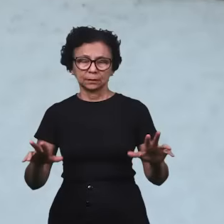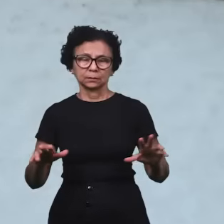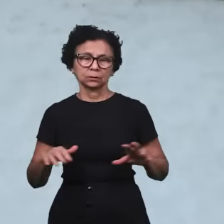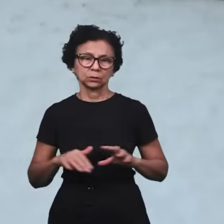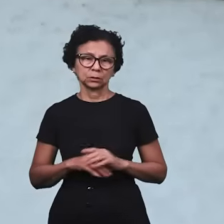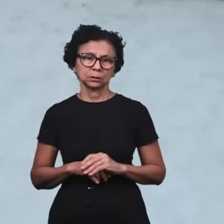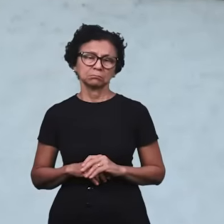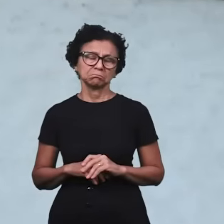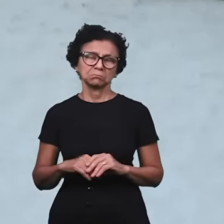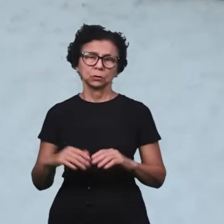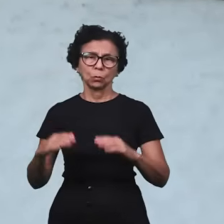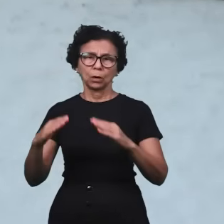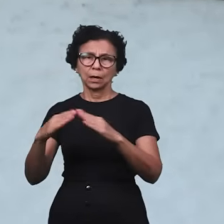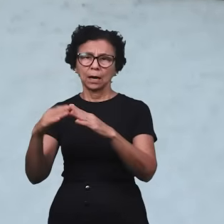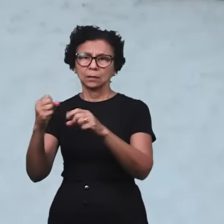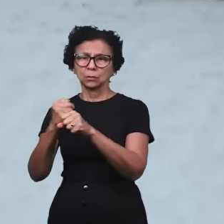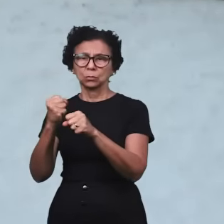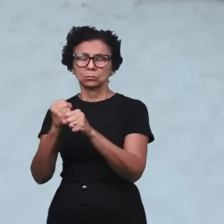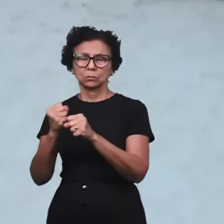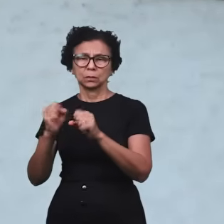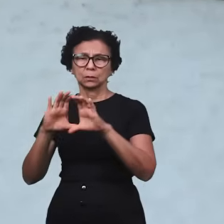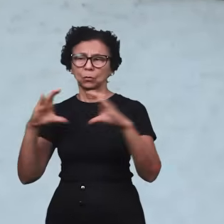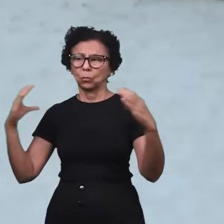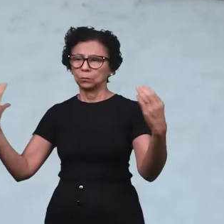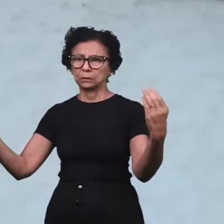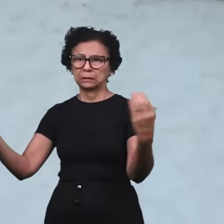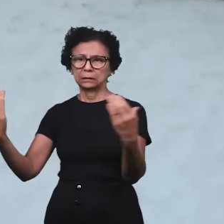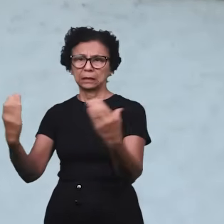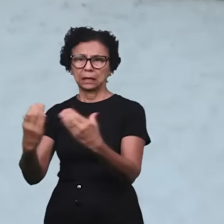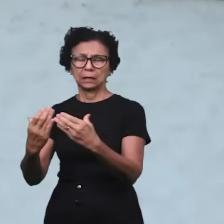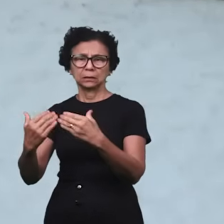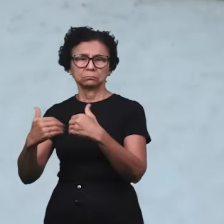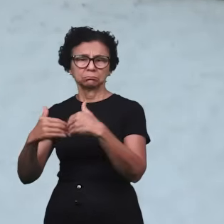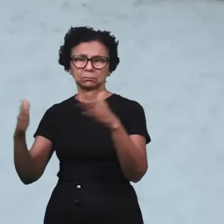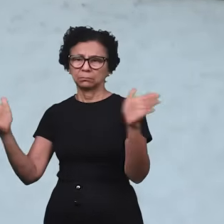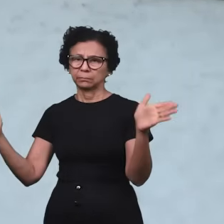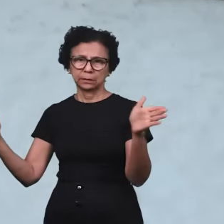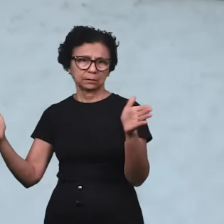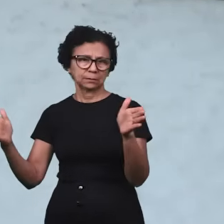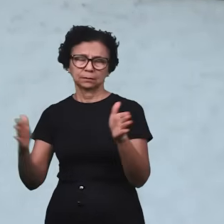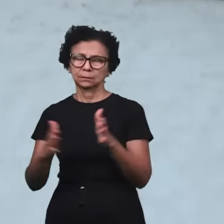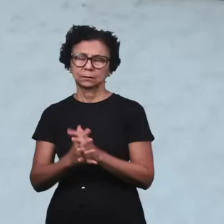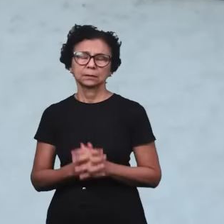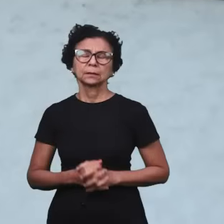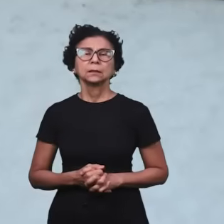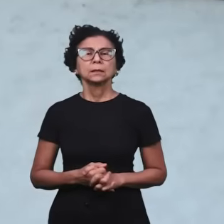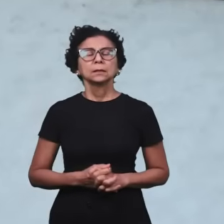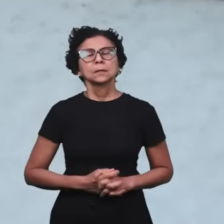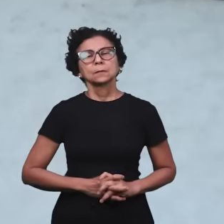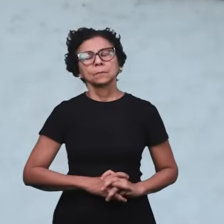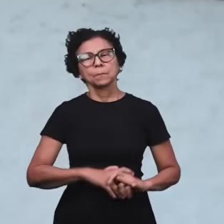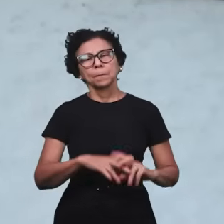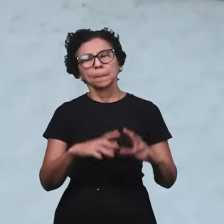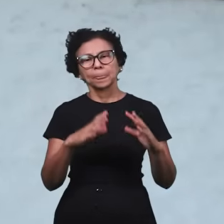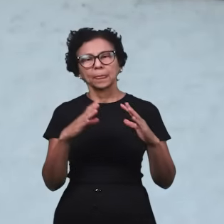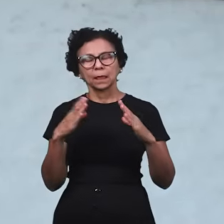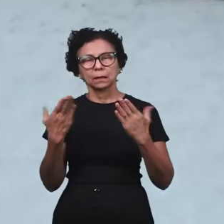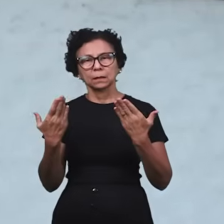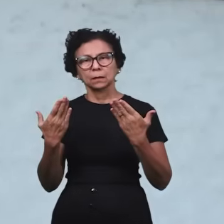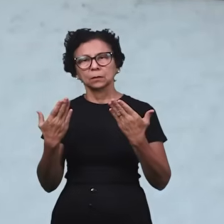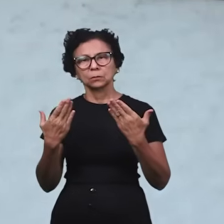em aldeias que não tinham muros fortificados. Então, essas casas